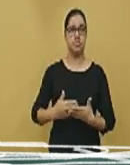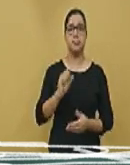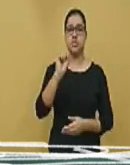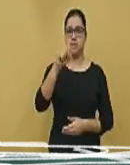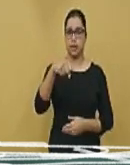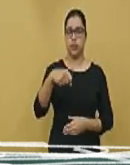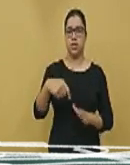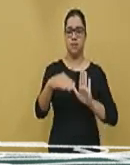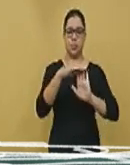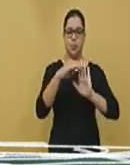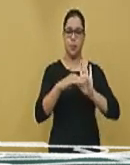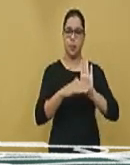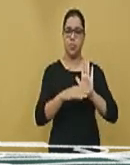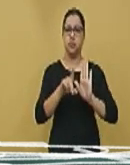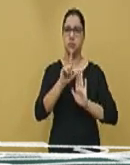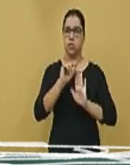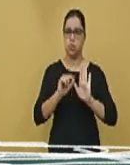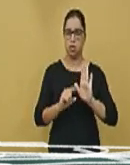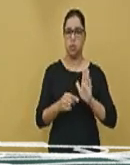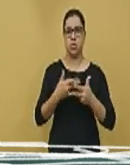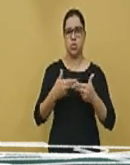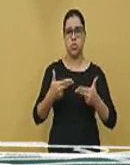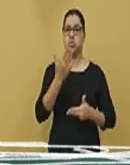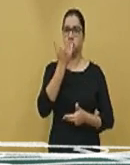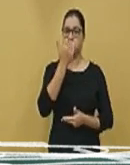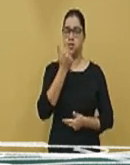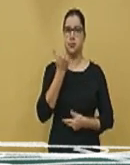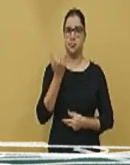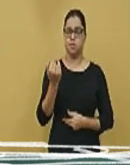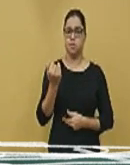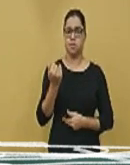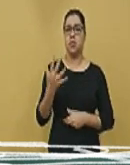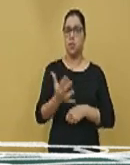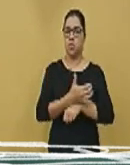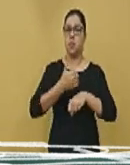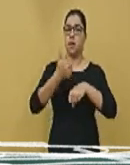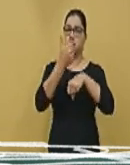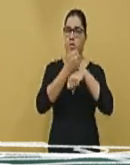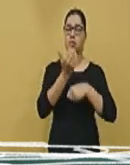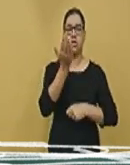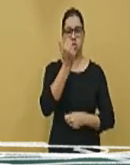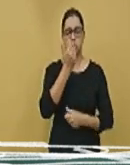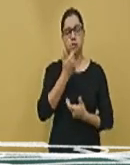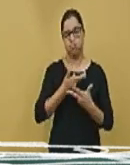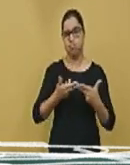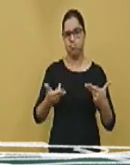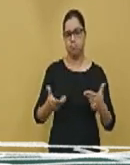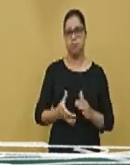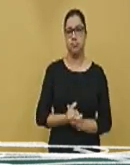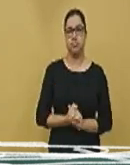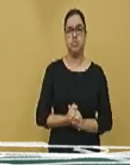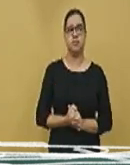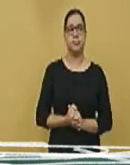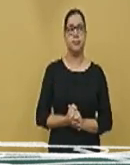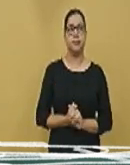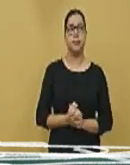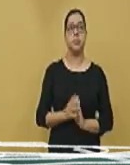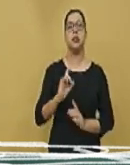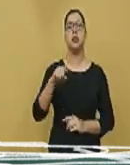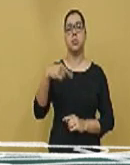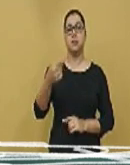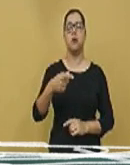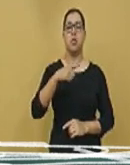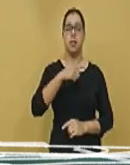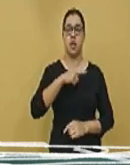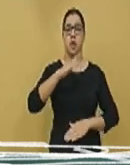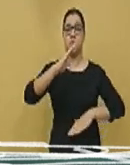várias coisas dentro da alimentação, da qualidade do alimento e tudo mais. Depois disso, ainda foi contratada a nutricionista